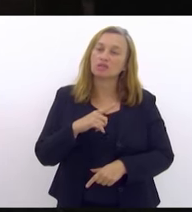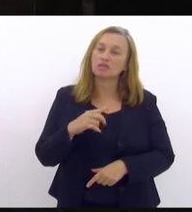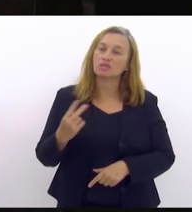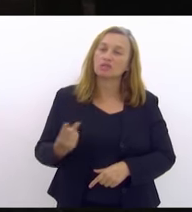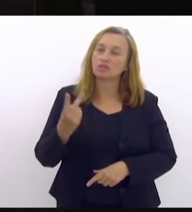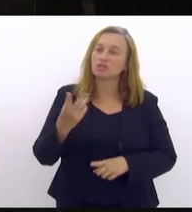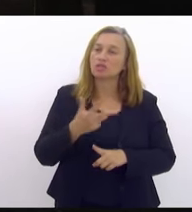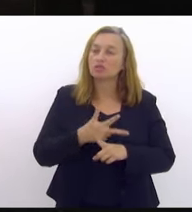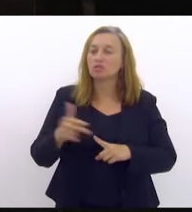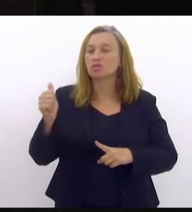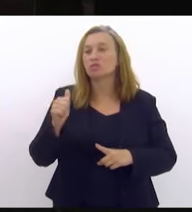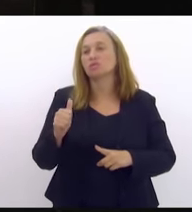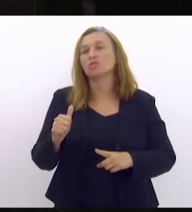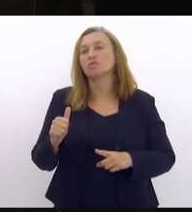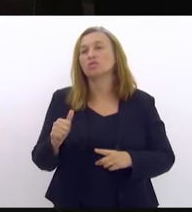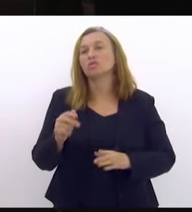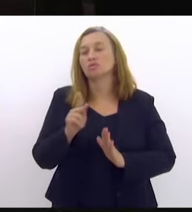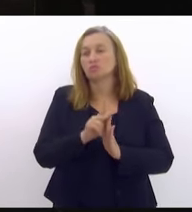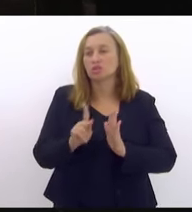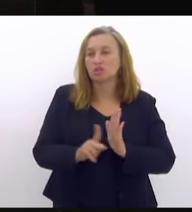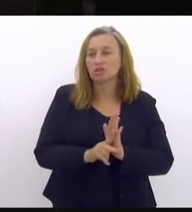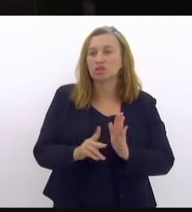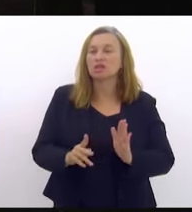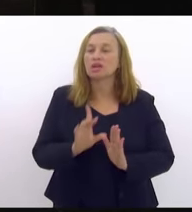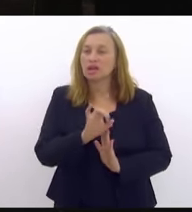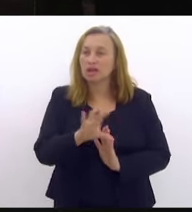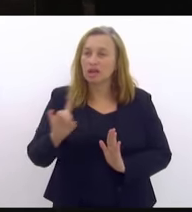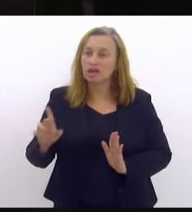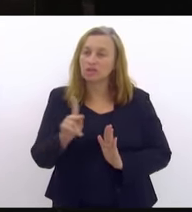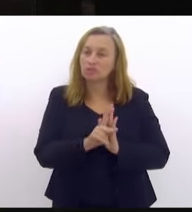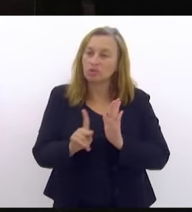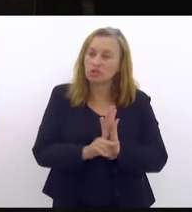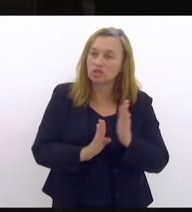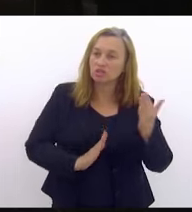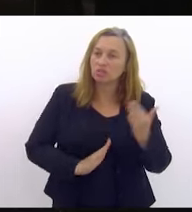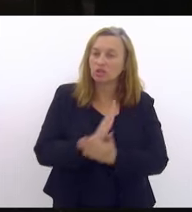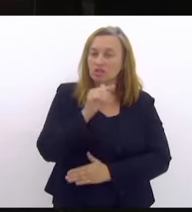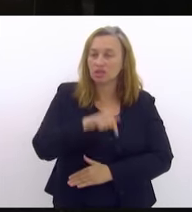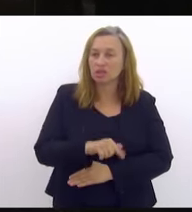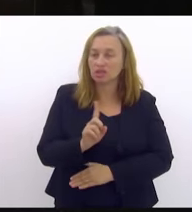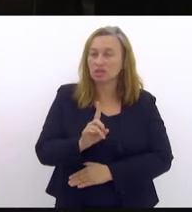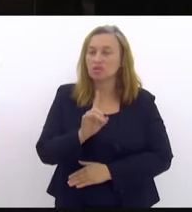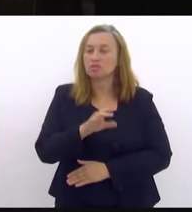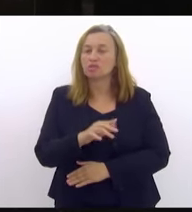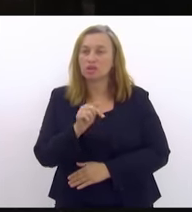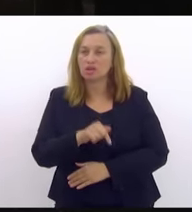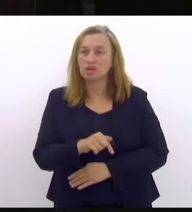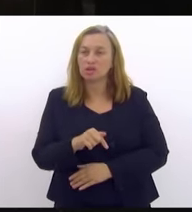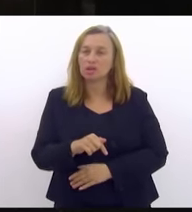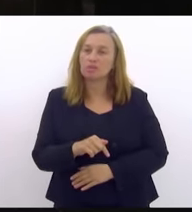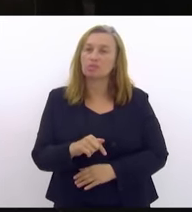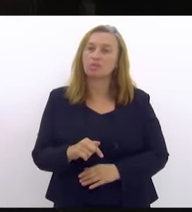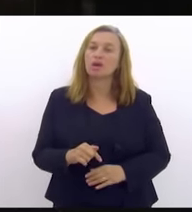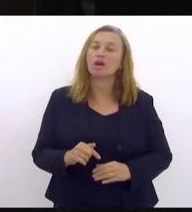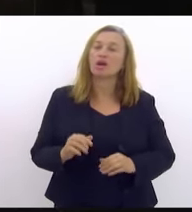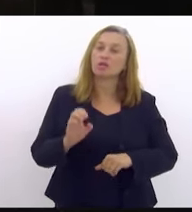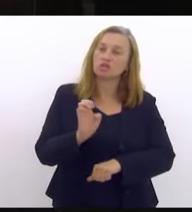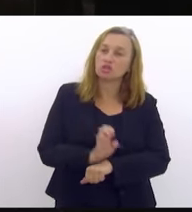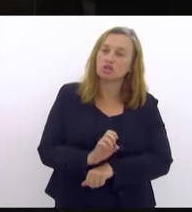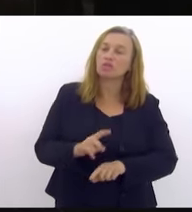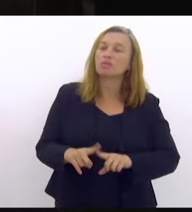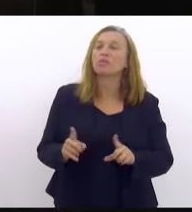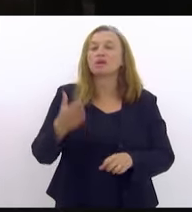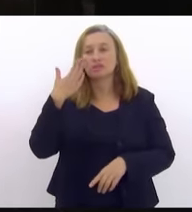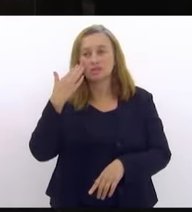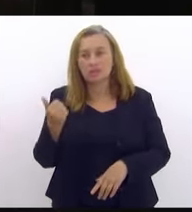forem colocados nessa casa, que eu sei que cada projeto que for aprovado aqui, não só em benefício do nosso Estado, mas eu